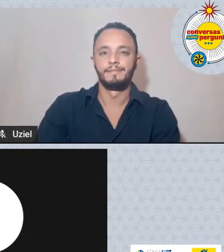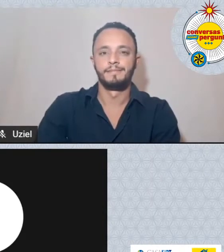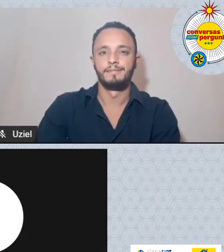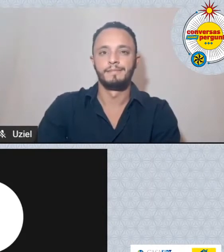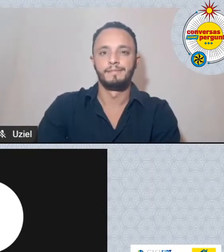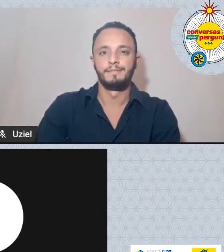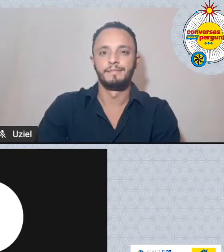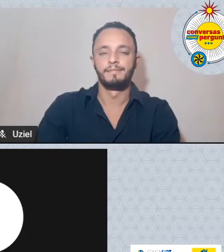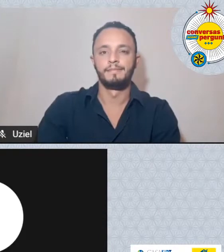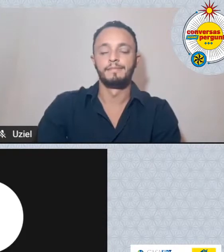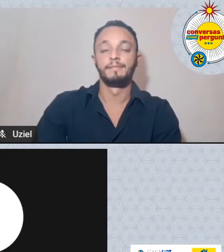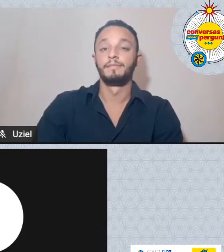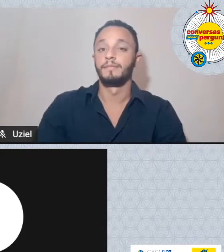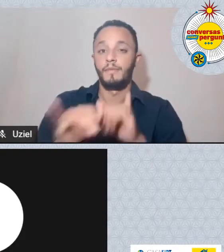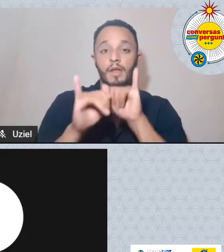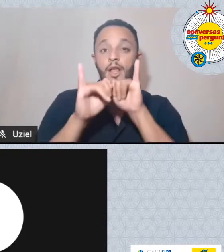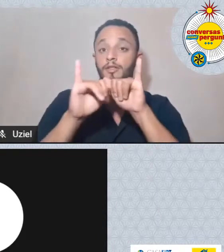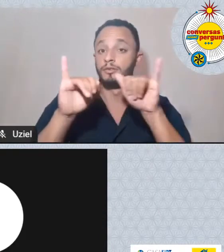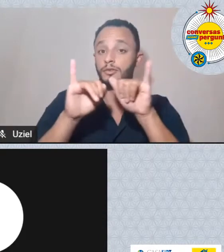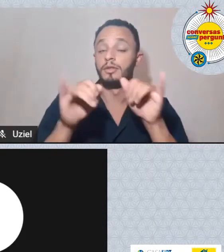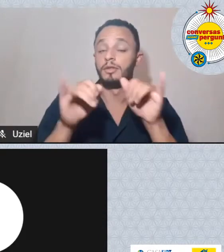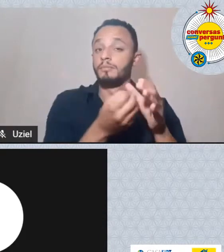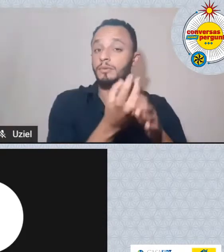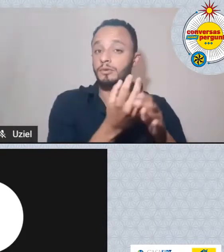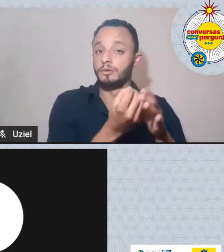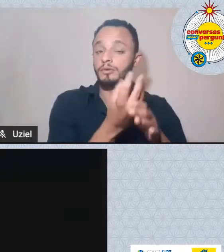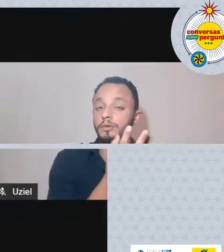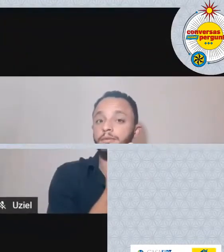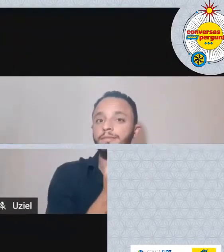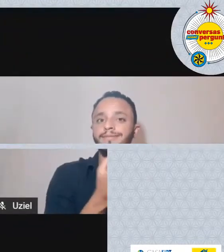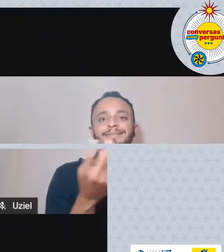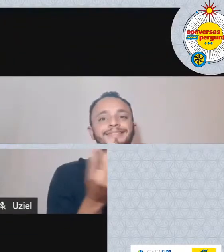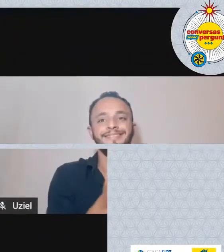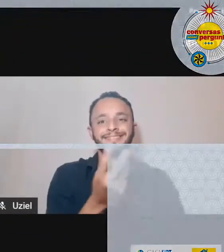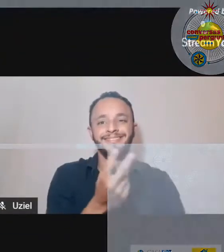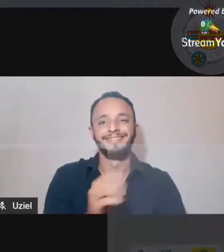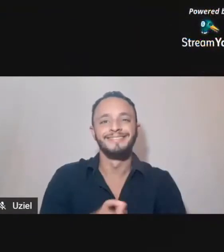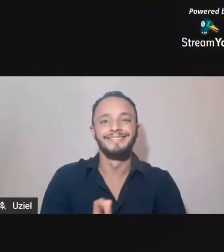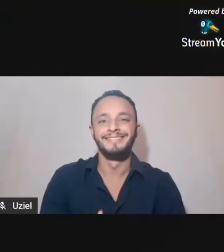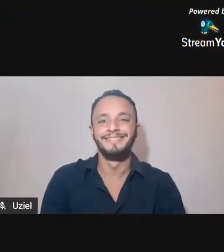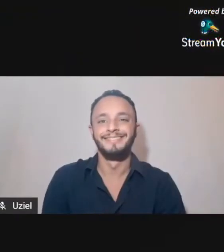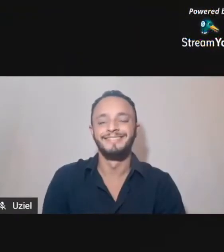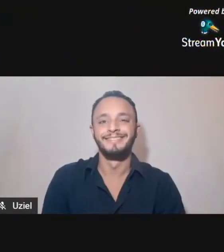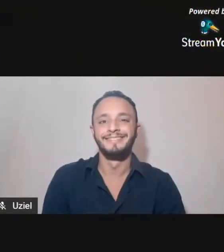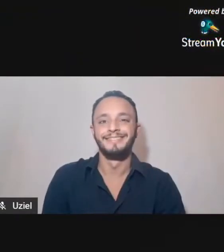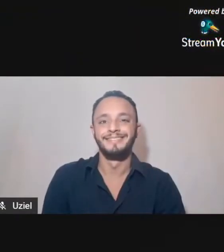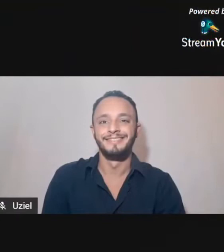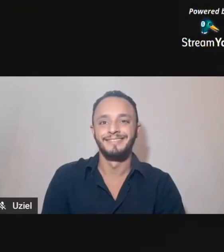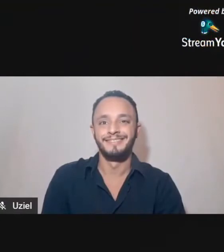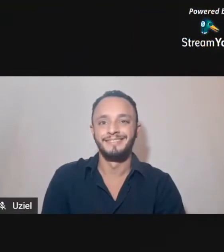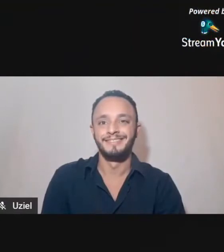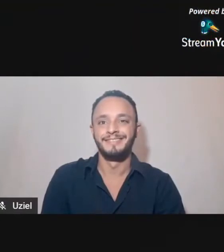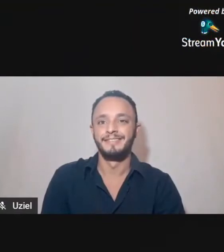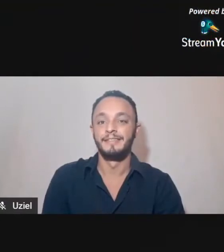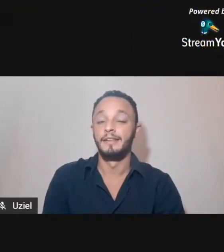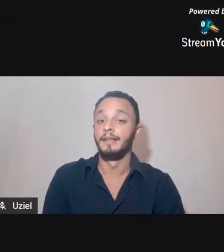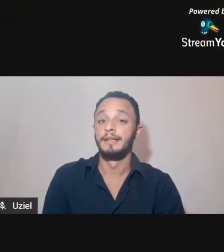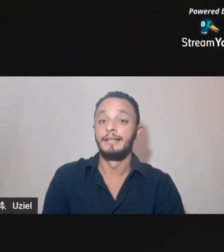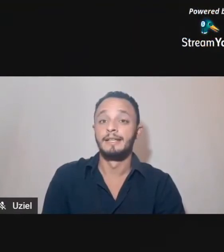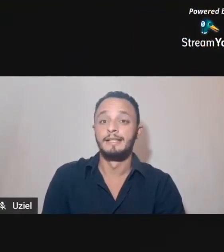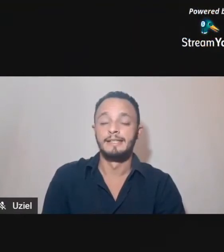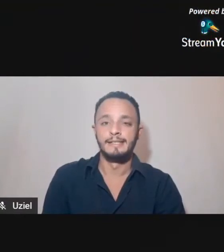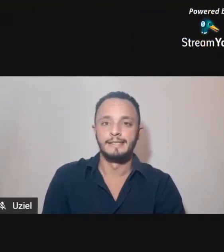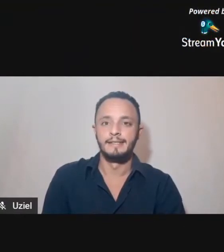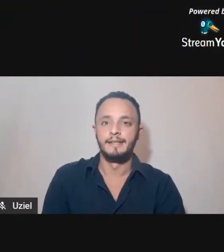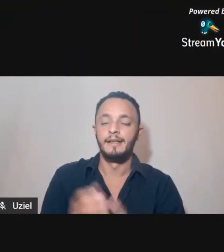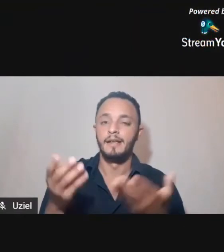Só avisando aqui para a produção que a gente já vê. Eu e o Ziel, imagino que também ele tem. Ah, não, agora a gente